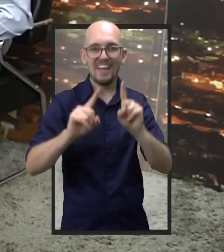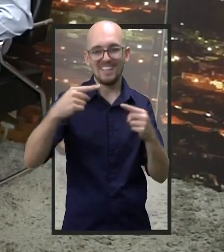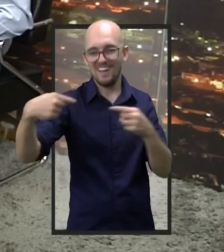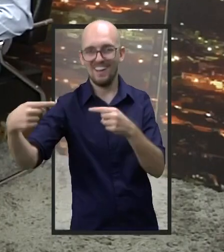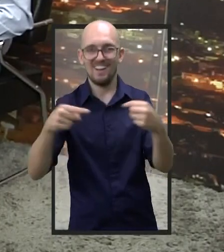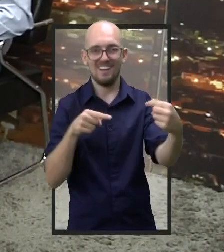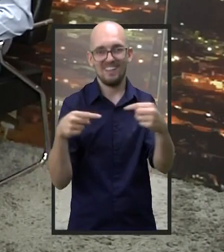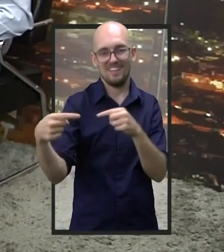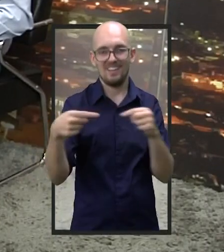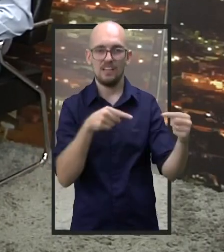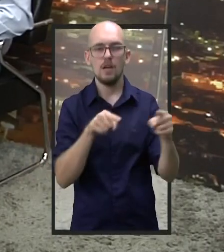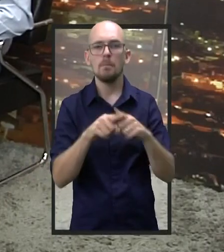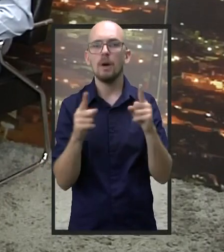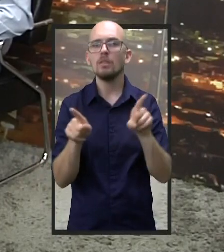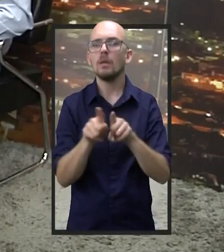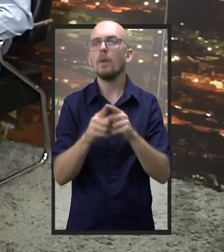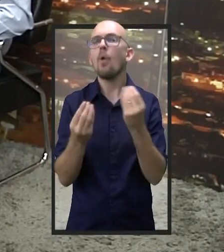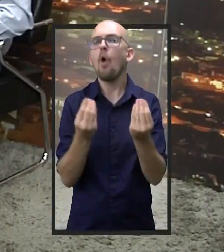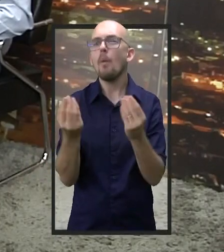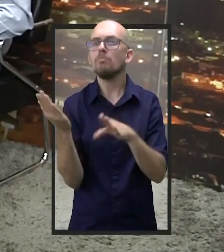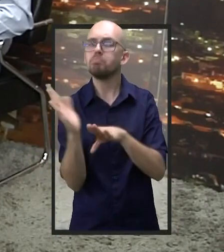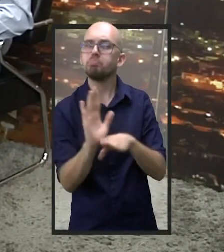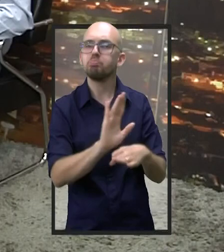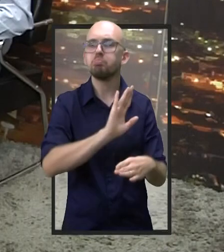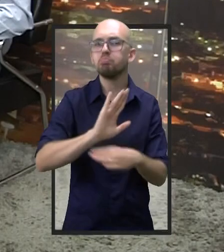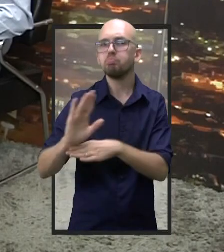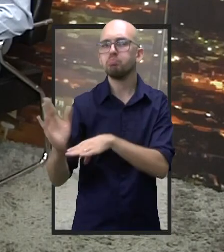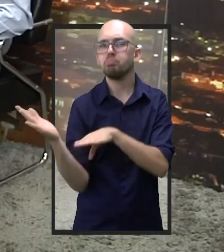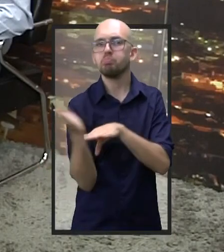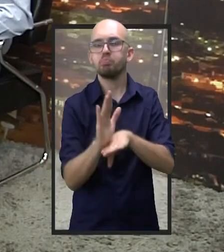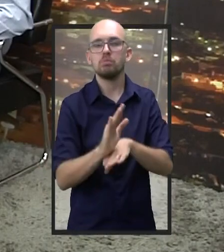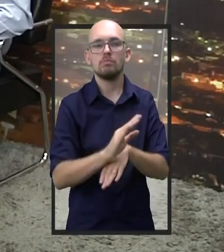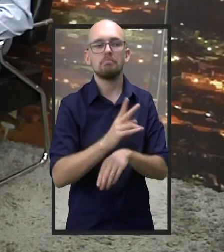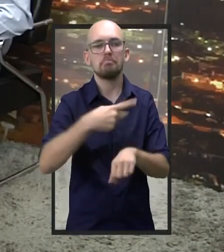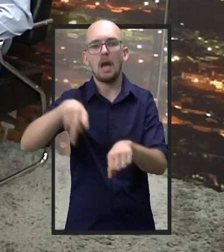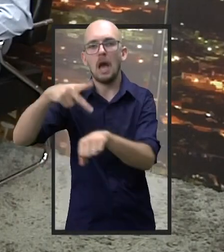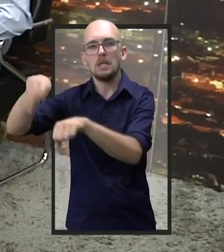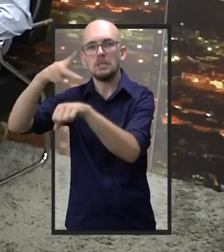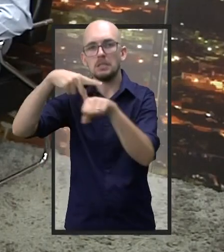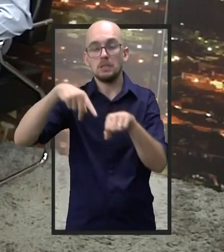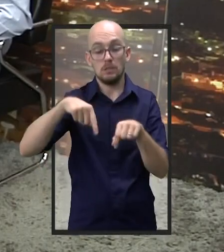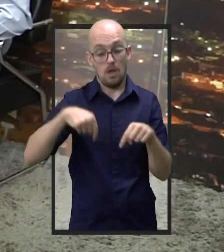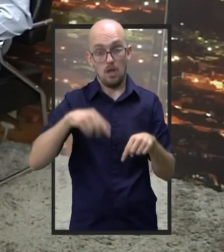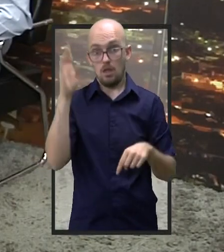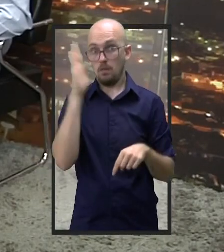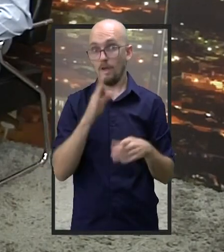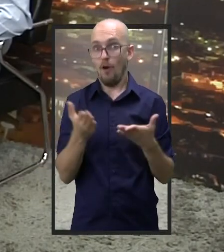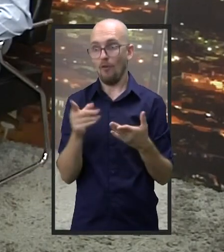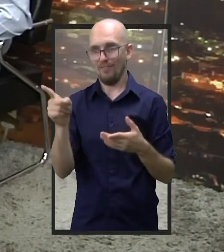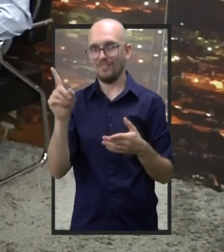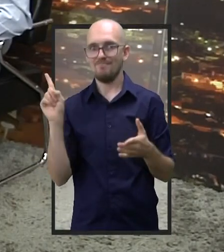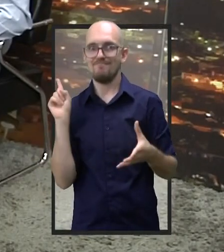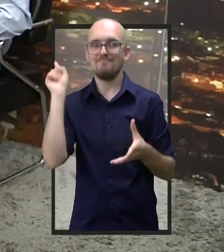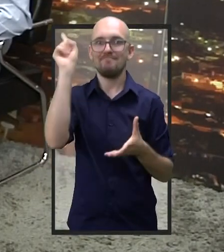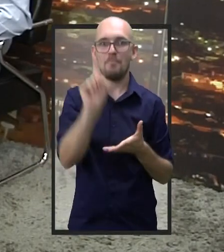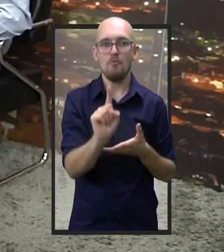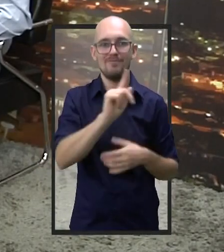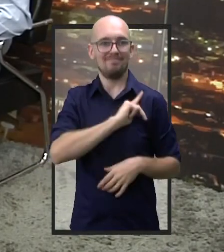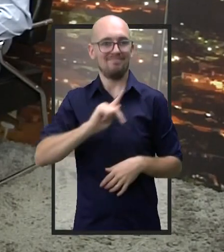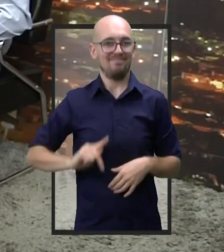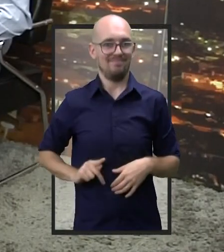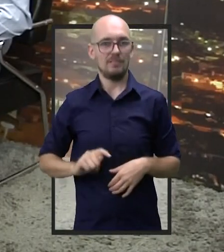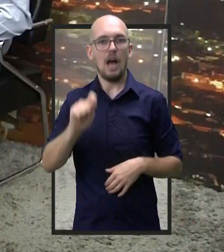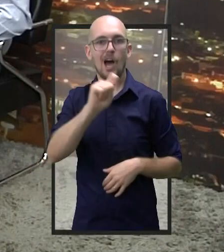já explicitou. Mas o quanto o Brasil pode, agora com a sua presidência na Associação Mundial, o Brasil